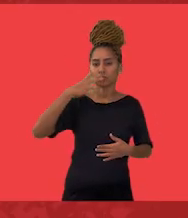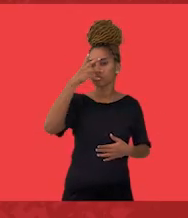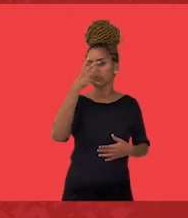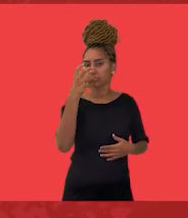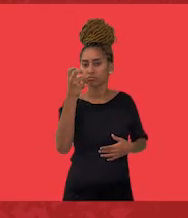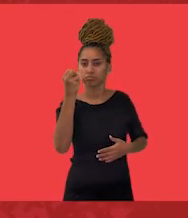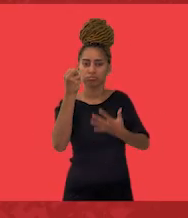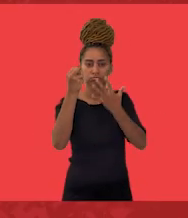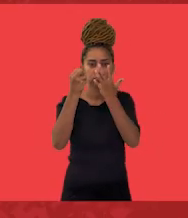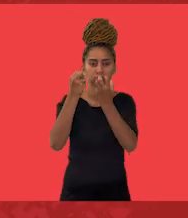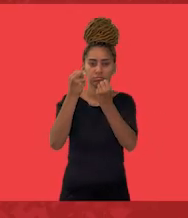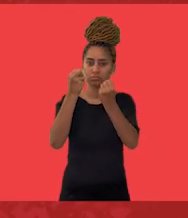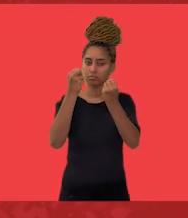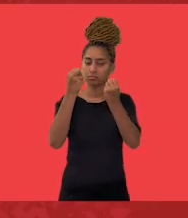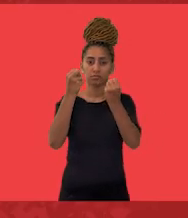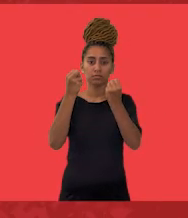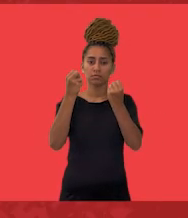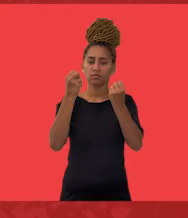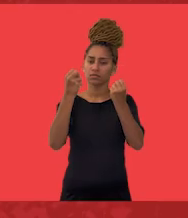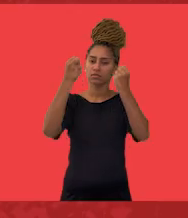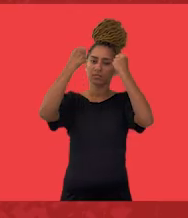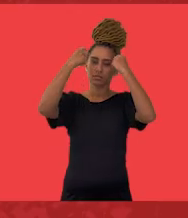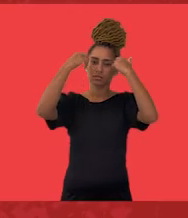rito para abençoar teu sono.